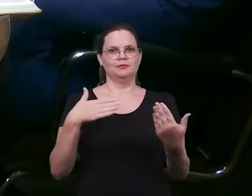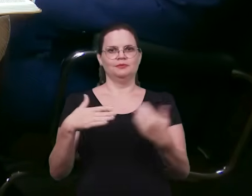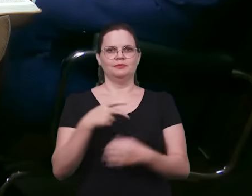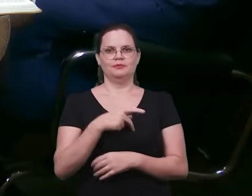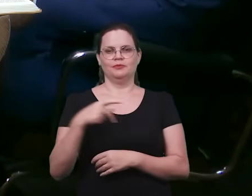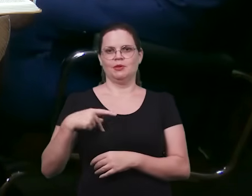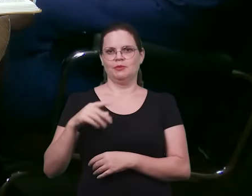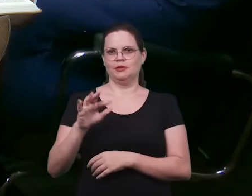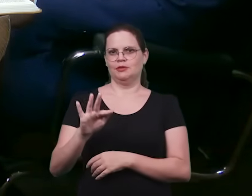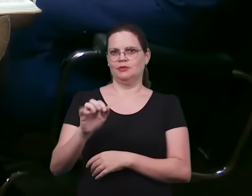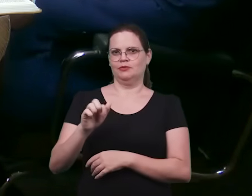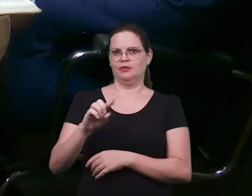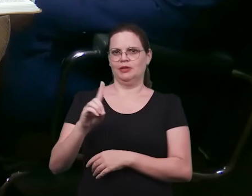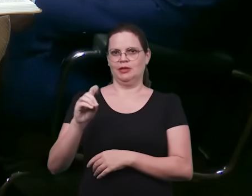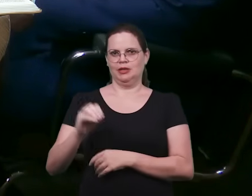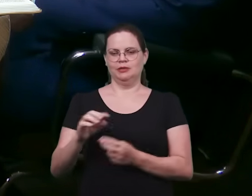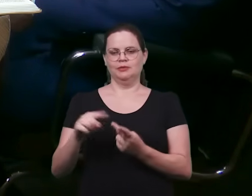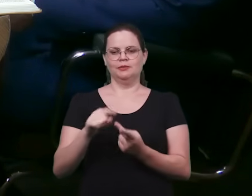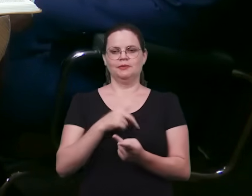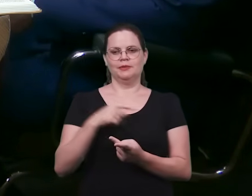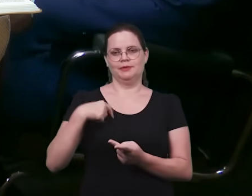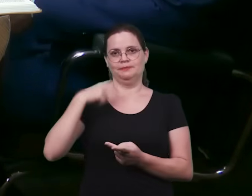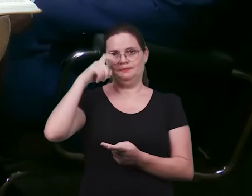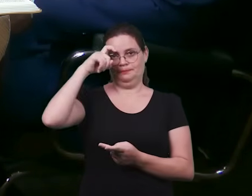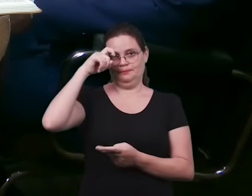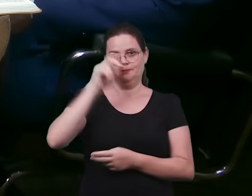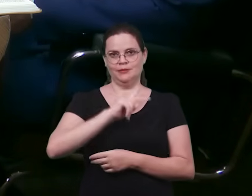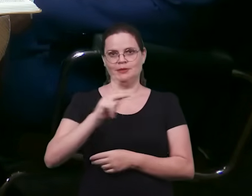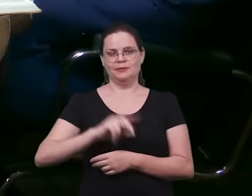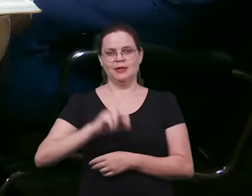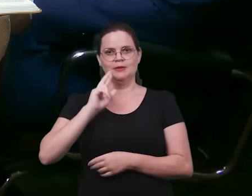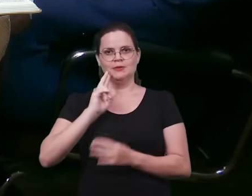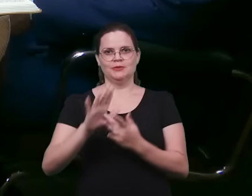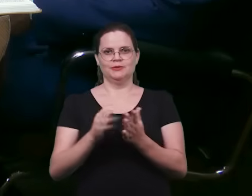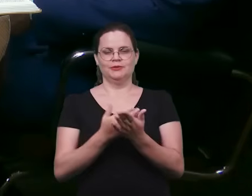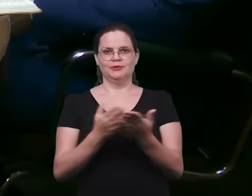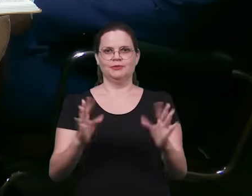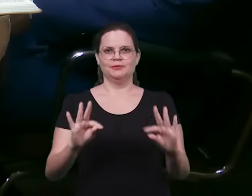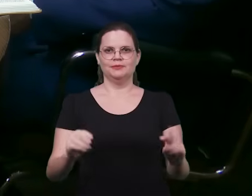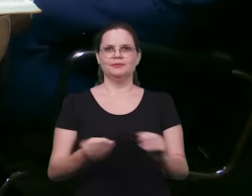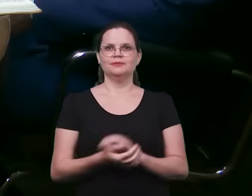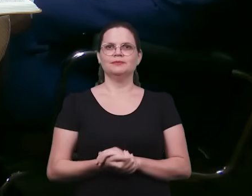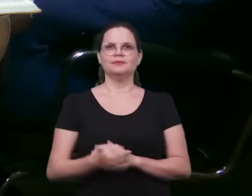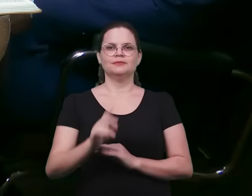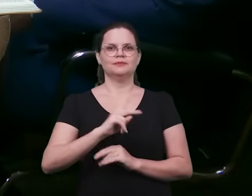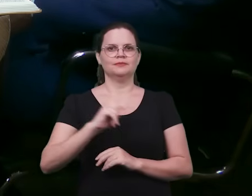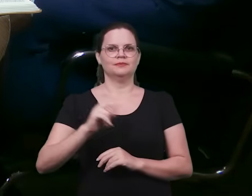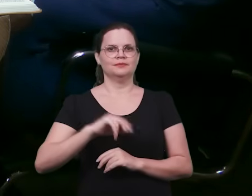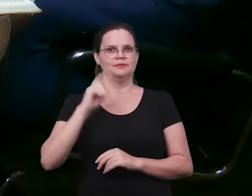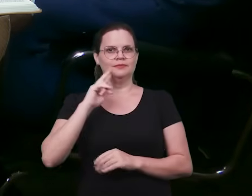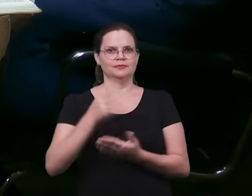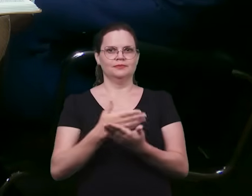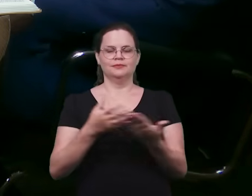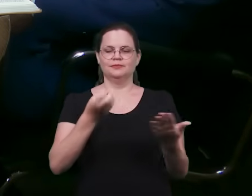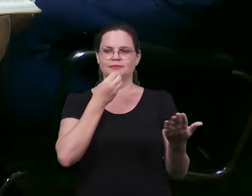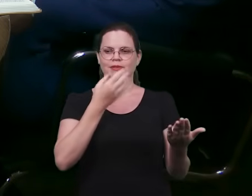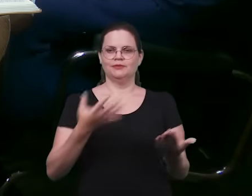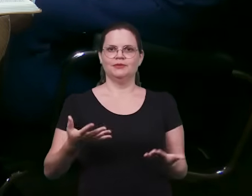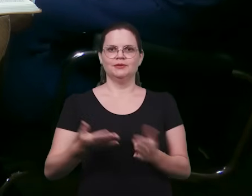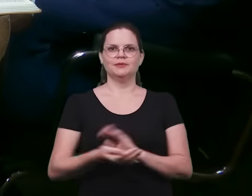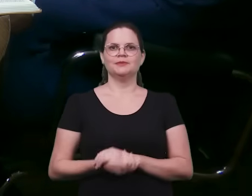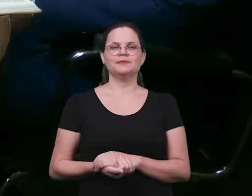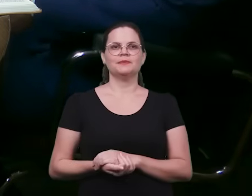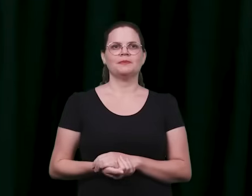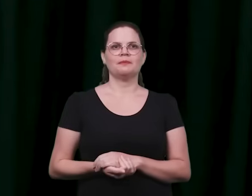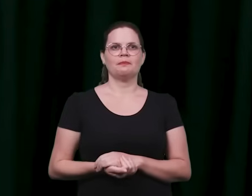pastor Fernando e o pastor Diniz. Paz do Senhor, pastores. Paz do Senhor. Paz do Senhor. Sejam sempre bem-vindos.